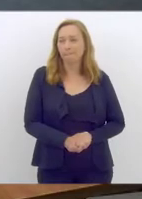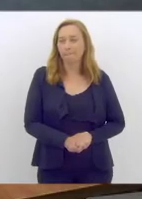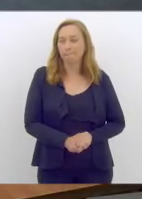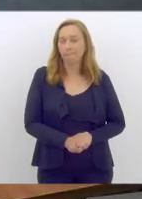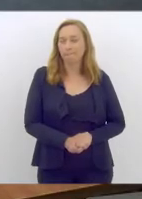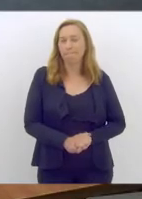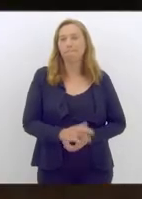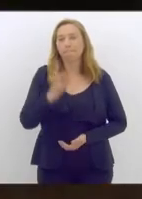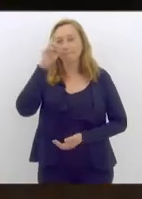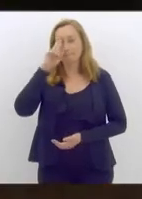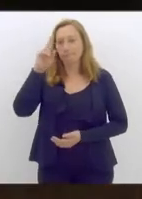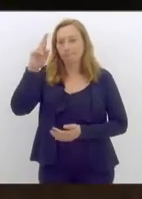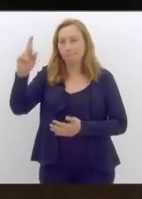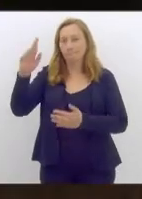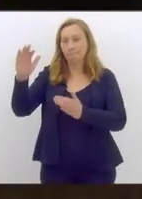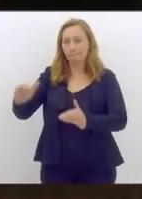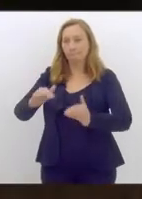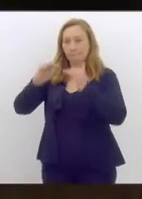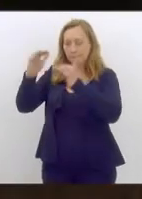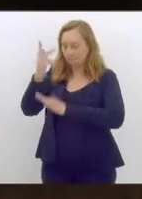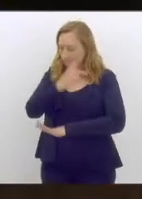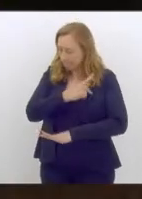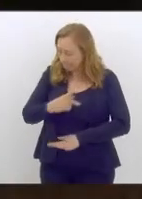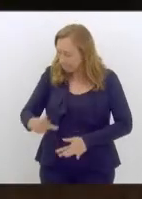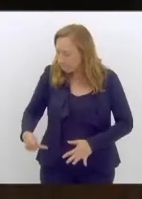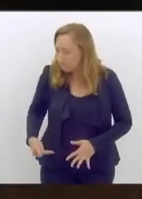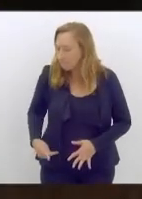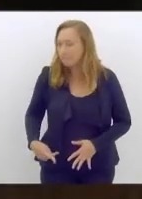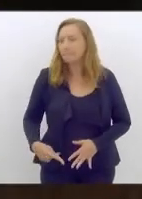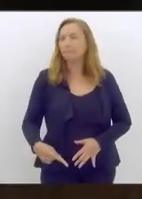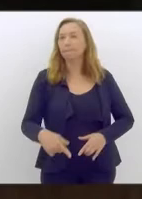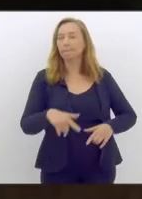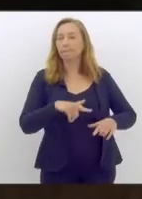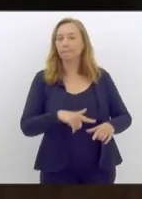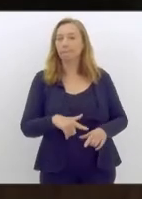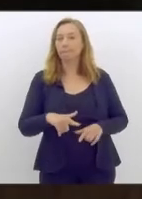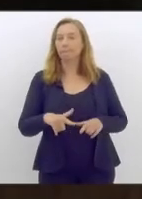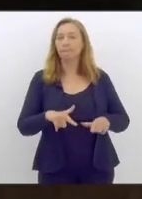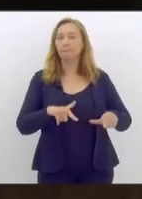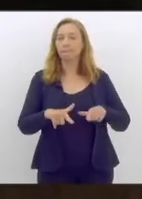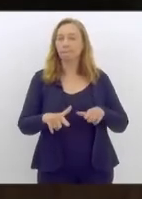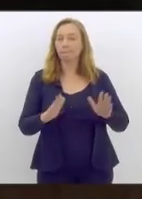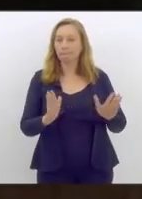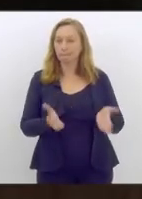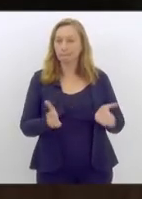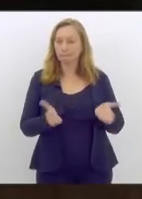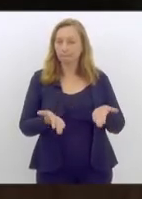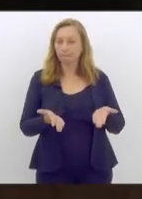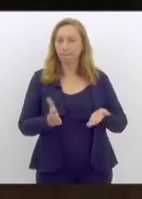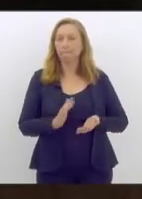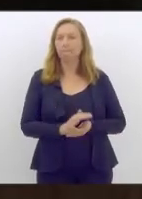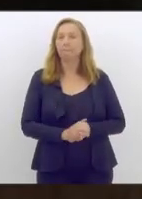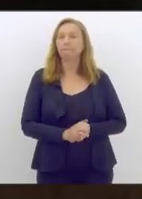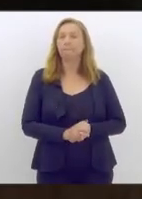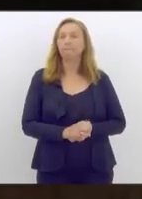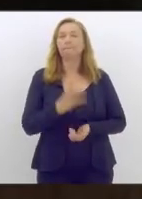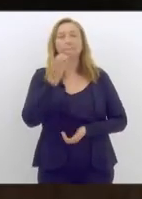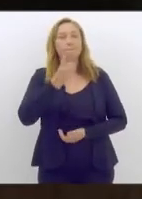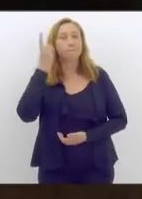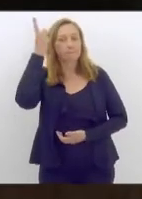senhor presidente em exercício do expediente Inicial Deputado